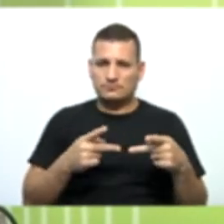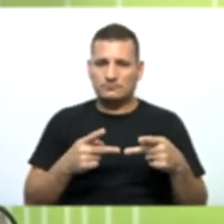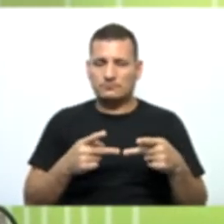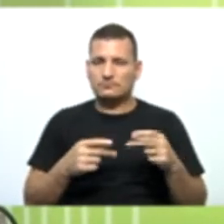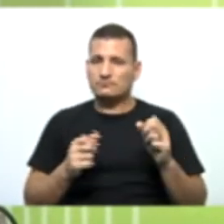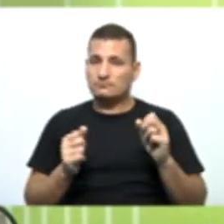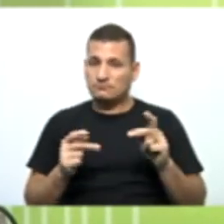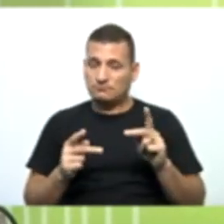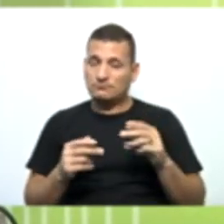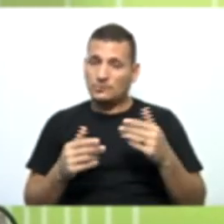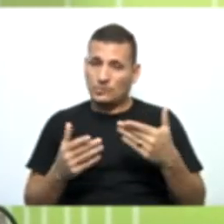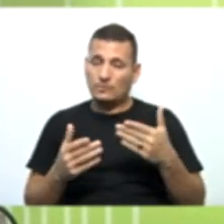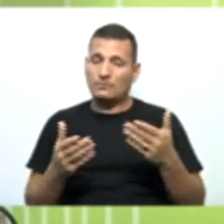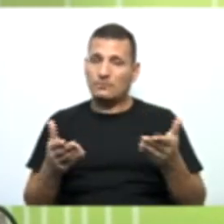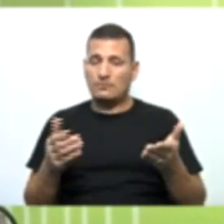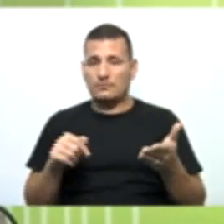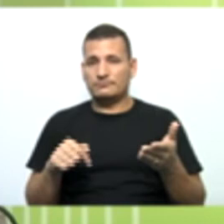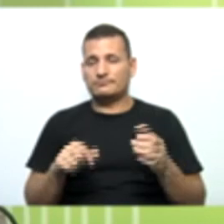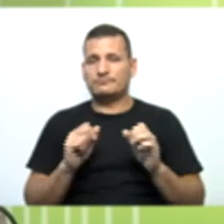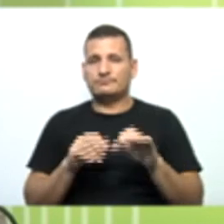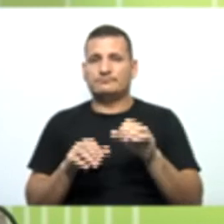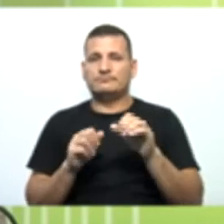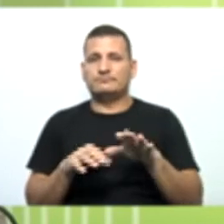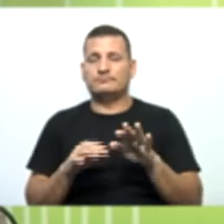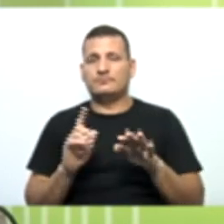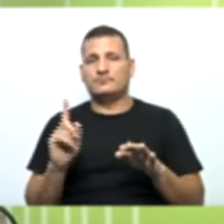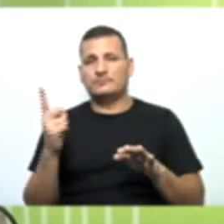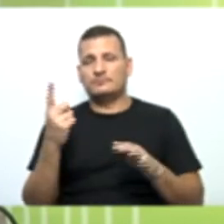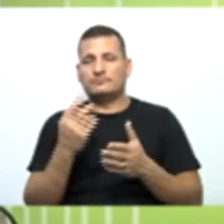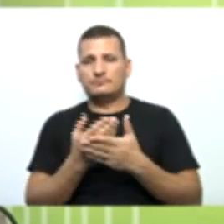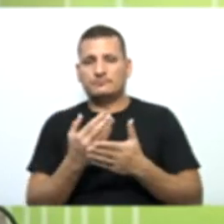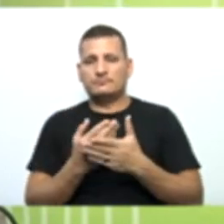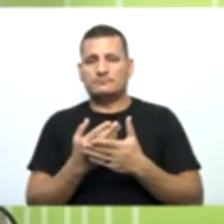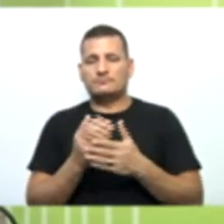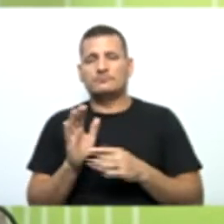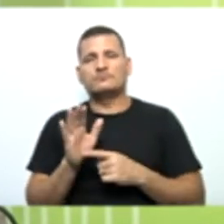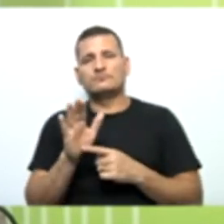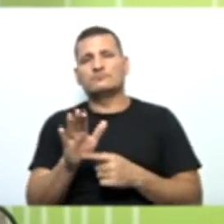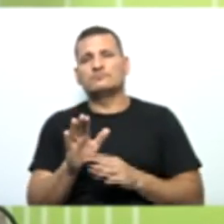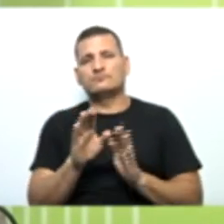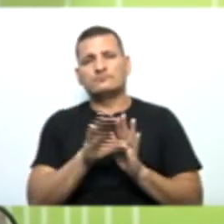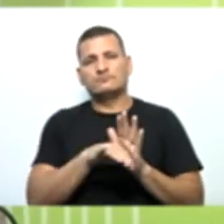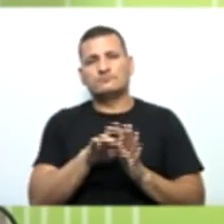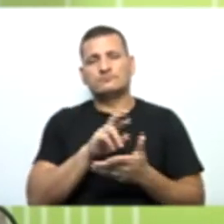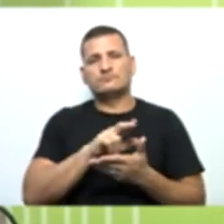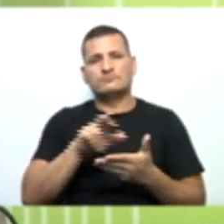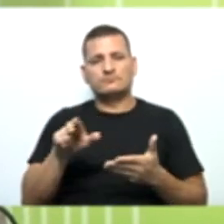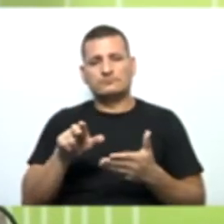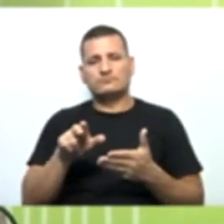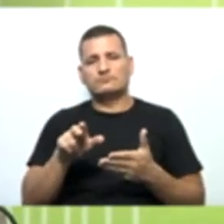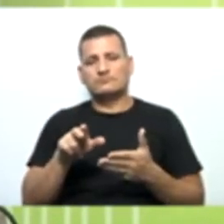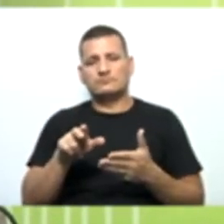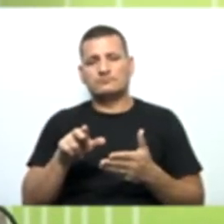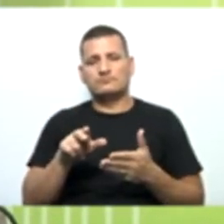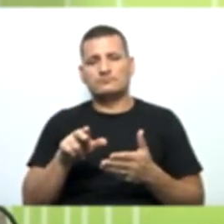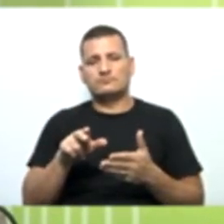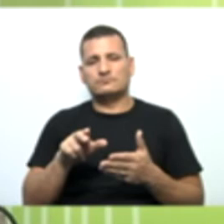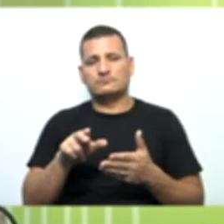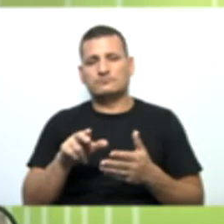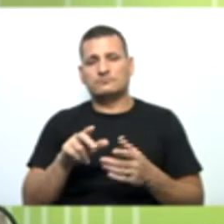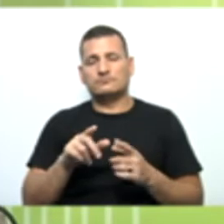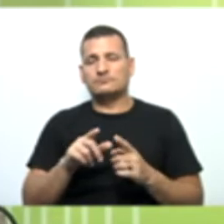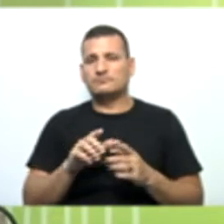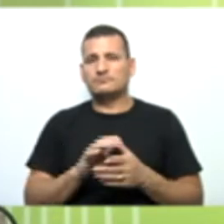ok? Que é o que nós vamos estar ensinando aqui. Nessa primeira aula, nós estamos mostrando muitos conceitos, mas para